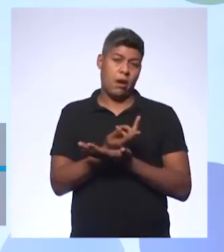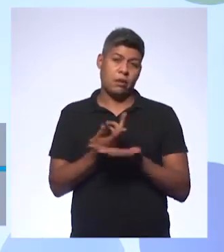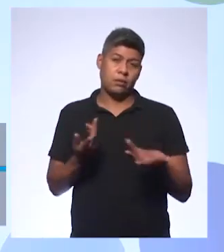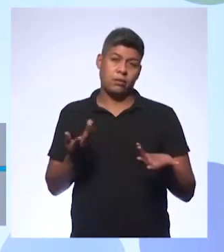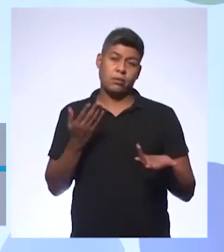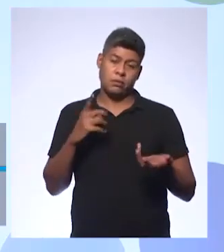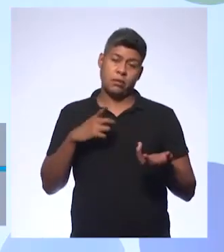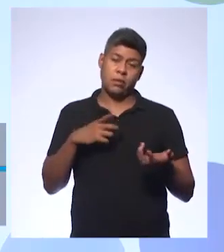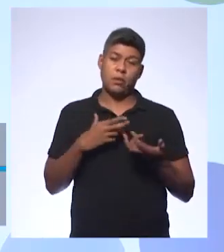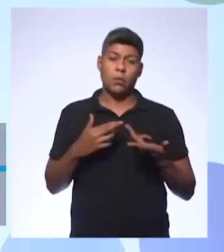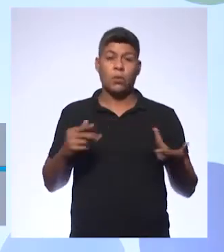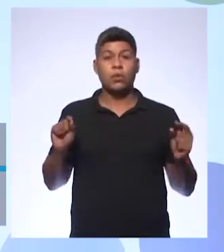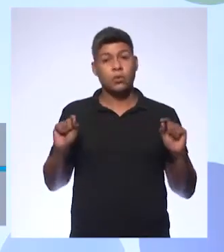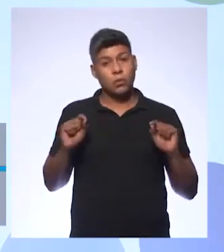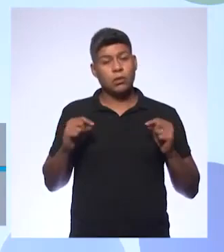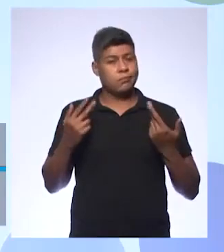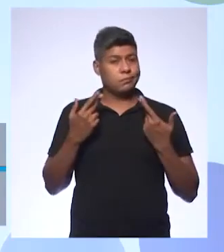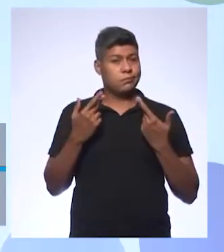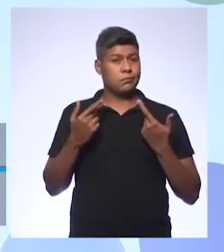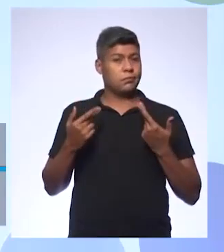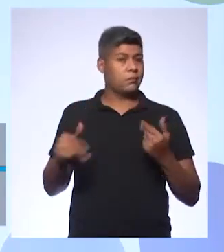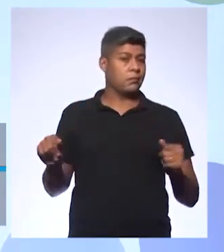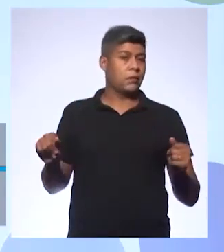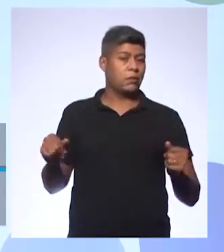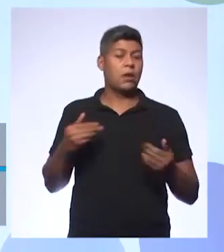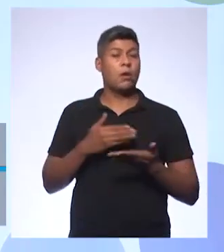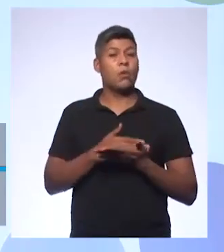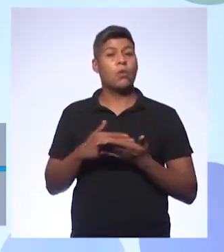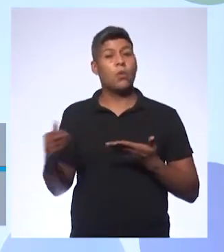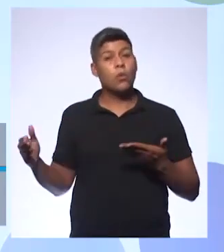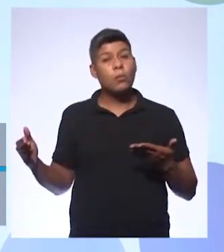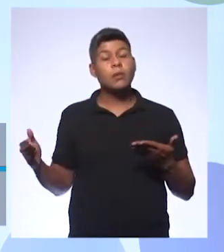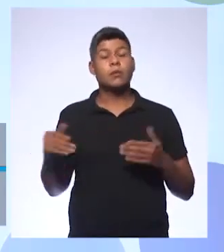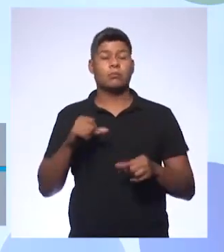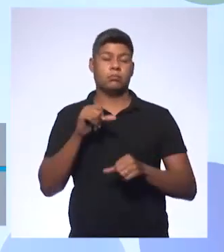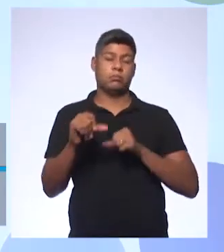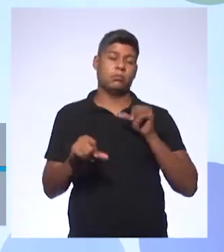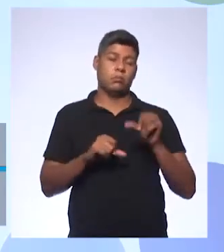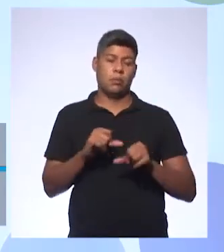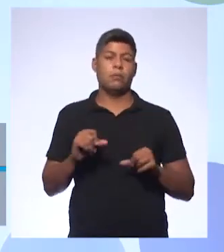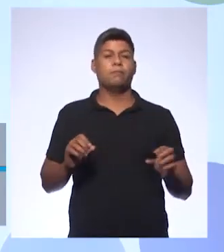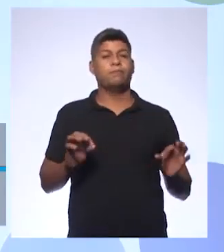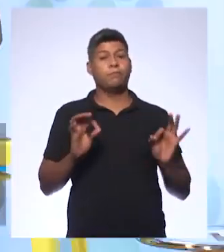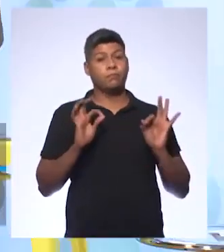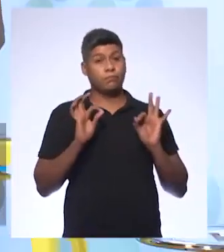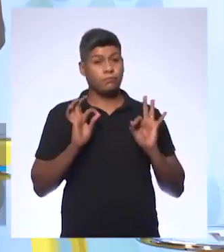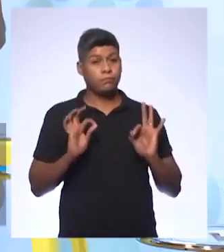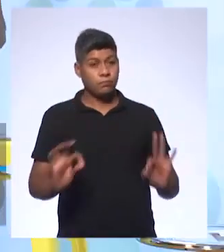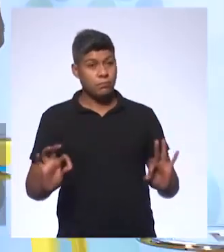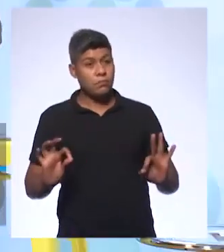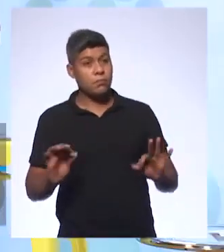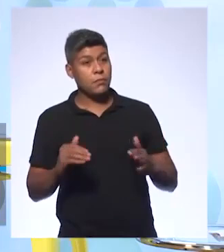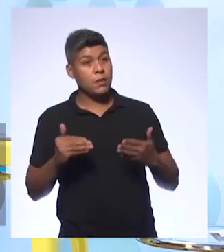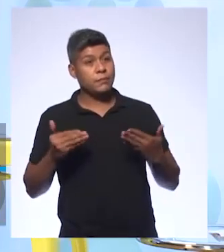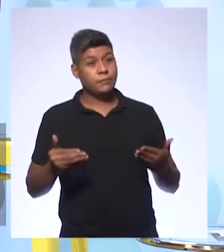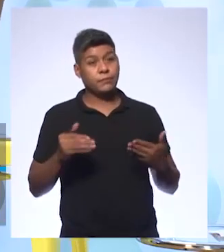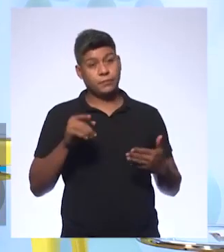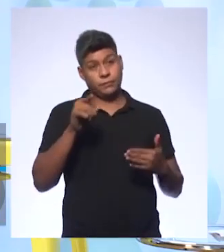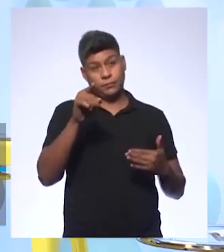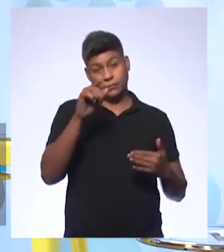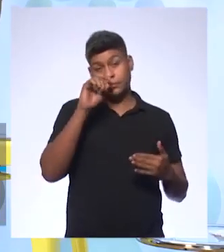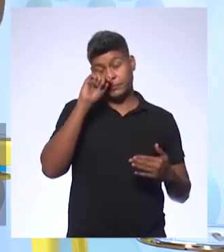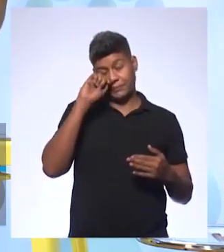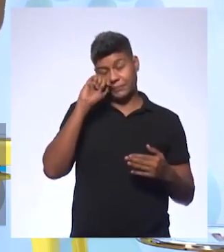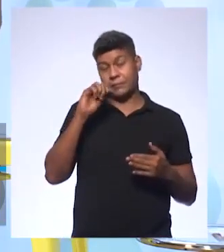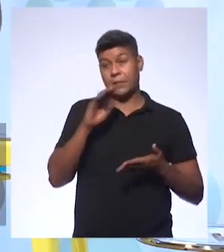existem certas coisas que a gente anda naturalizando e, na verdade, a gente tem que começar a desconstruir. Exatamente, Fabi. Então, quando você diz,